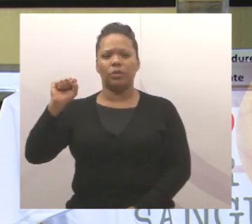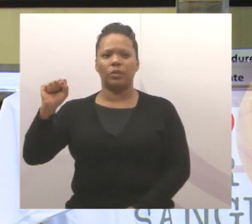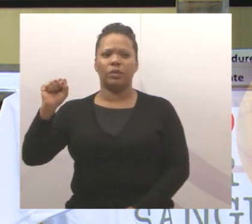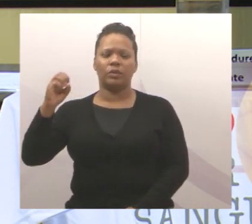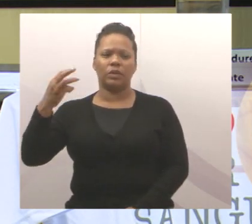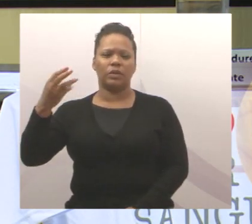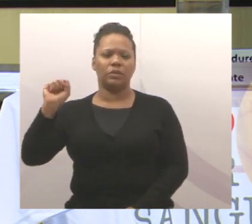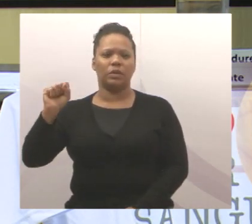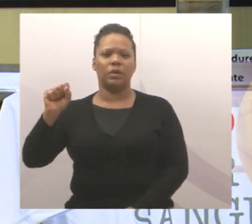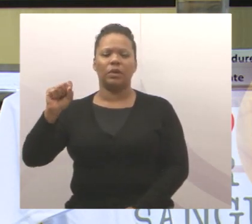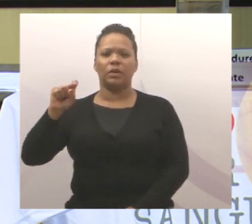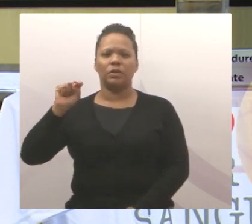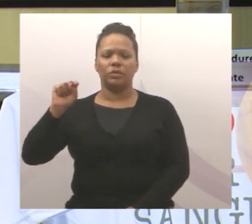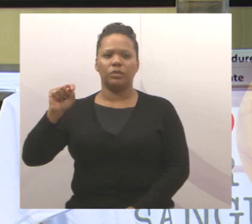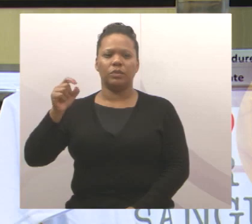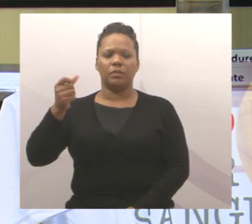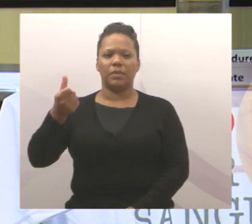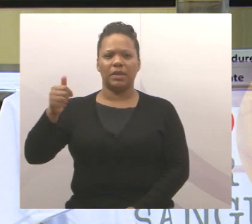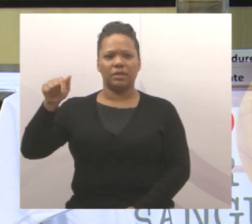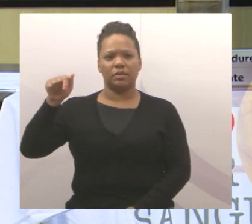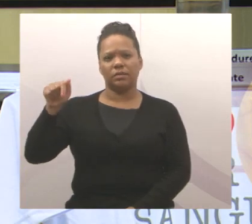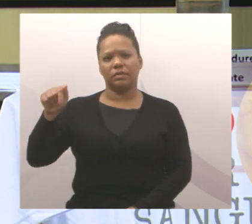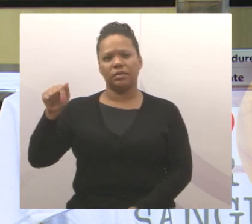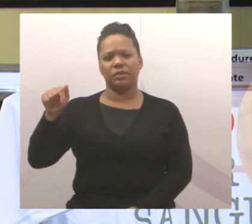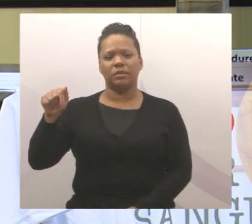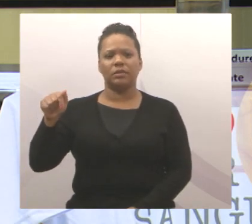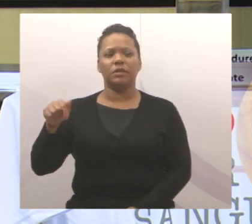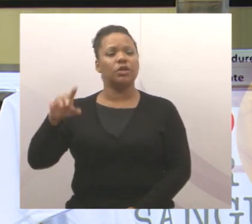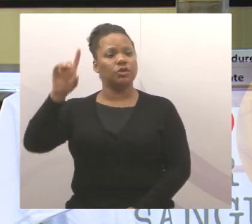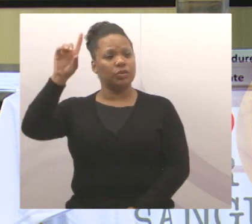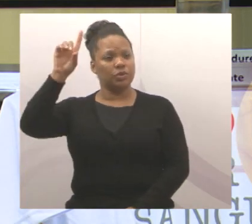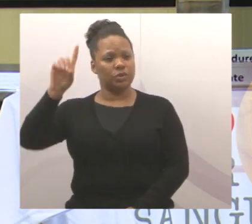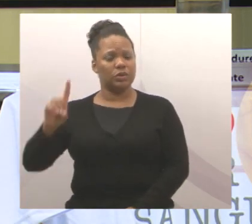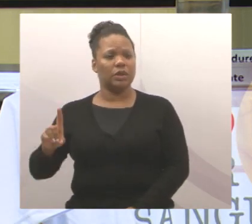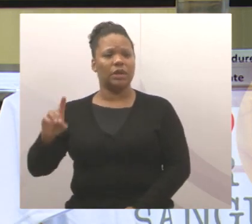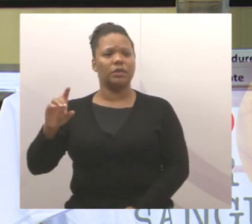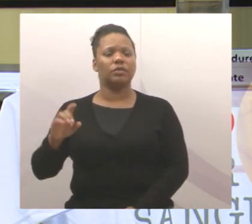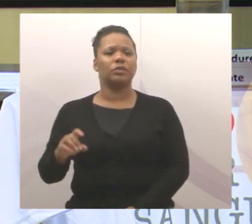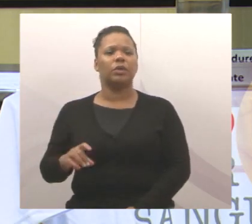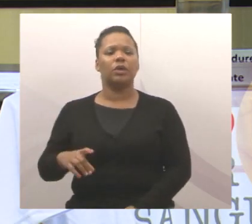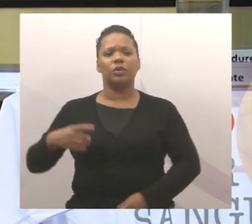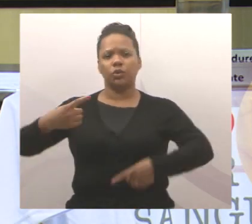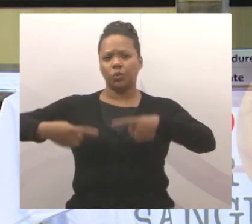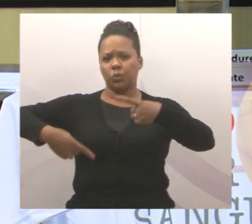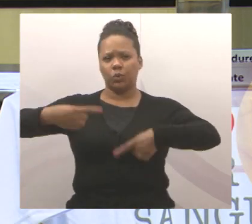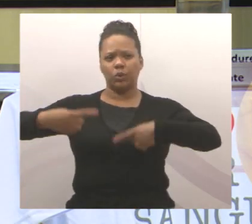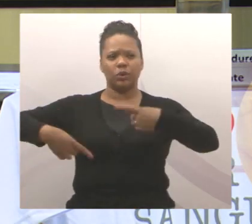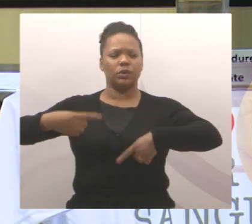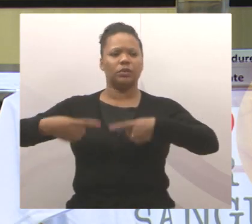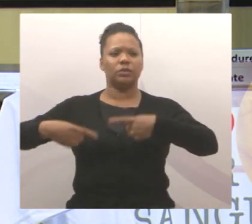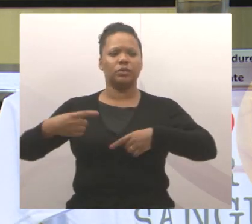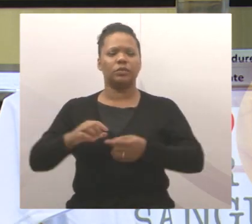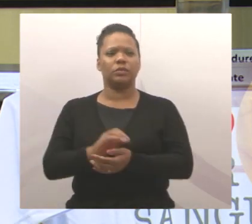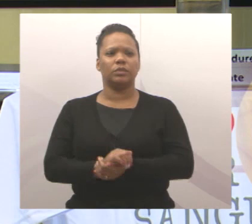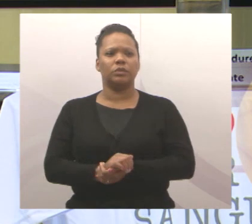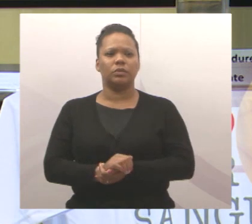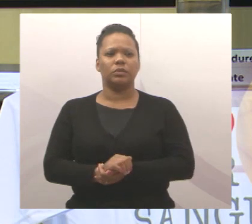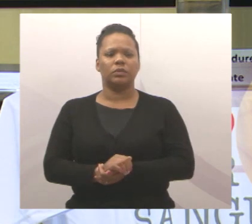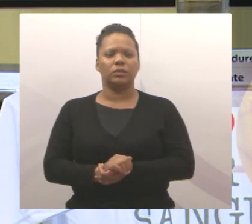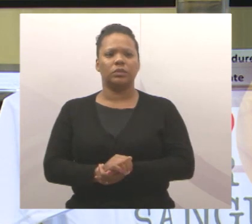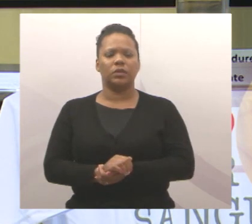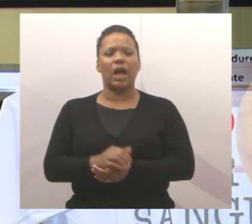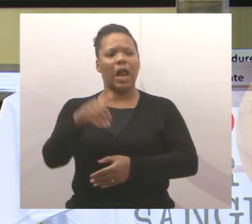338884-838, dígito 67, no pleno gozo de seus direitos civis e políticos, devidamente inscrito